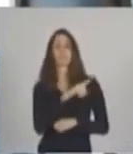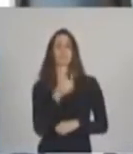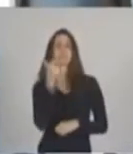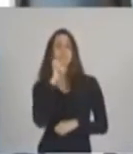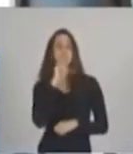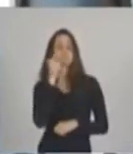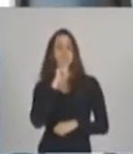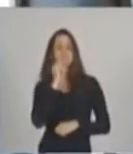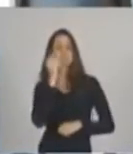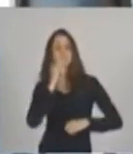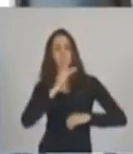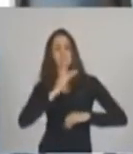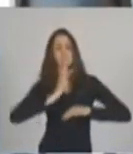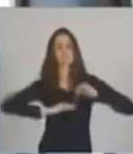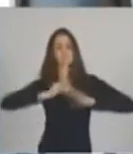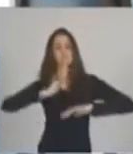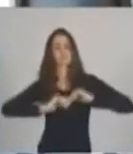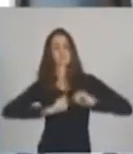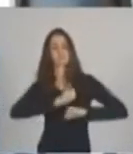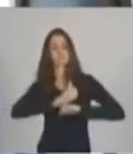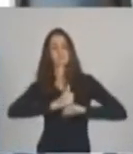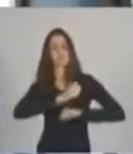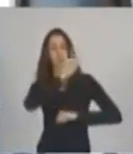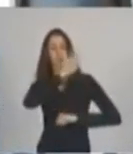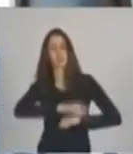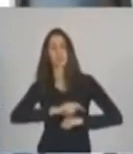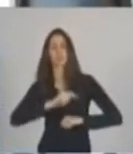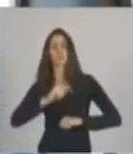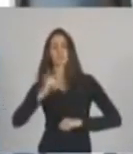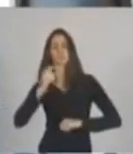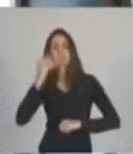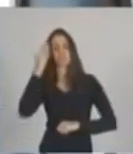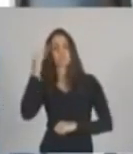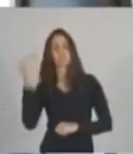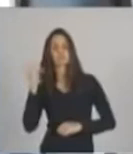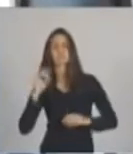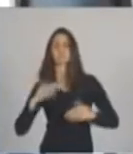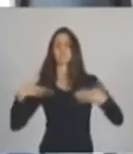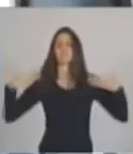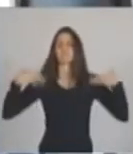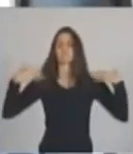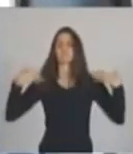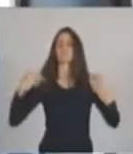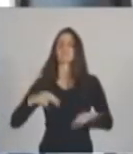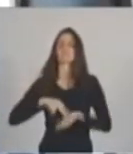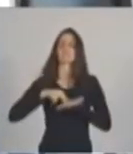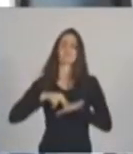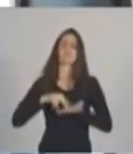êxito. Era uma mulher muito para cima, que vivia com muita intensidade, com muita alegria.